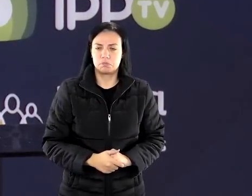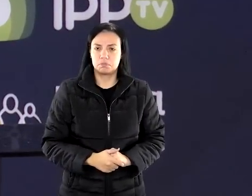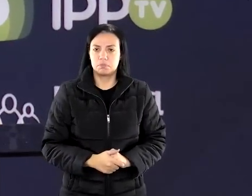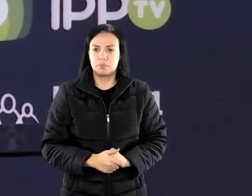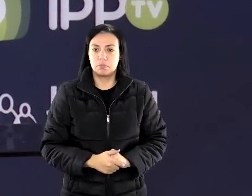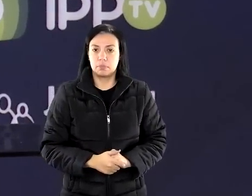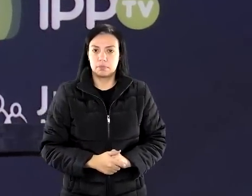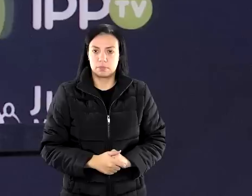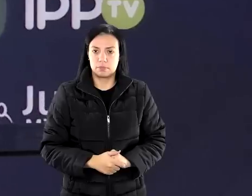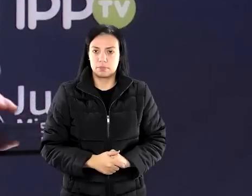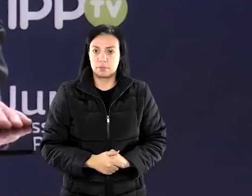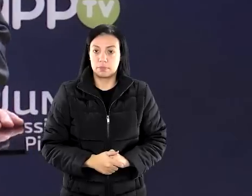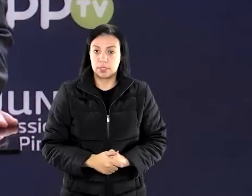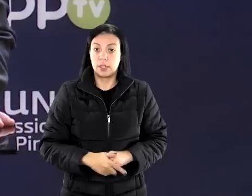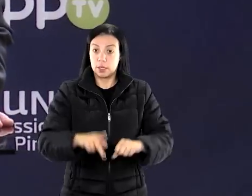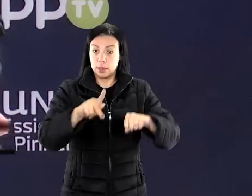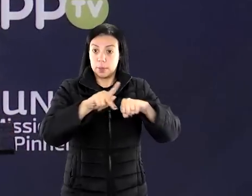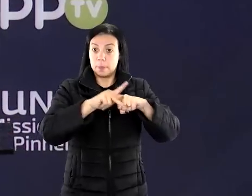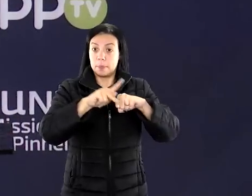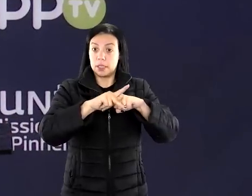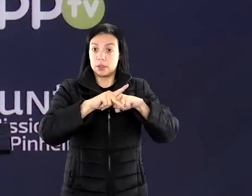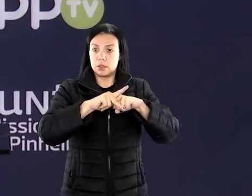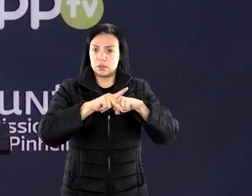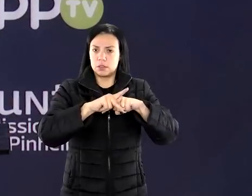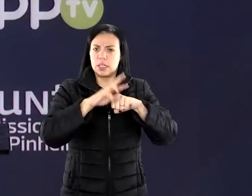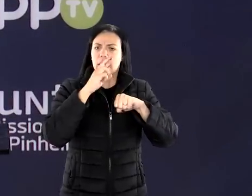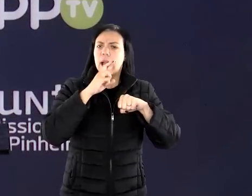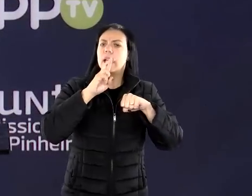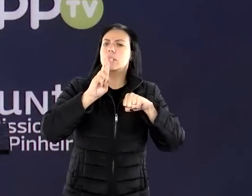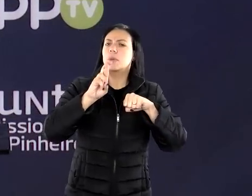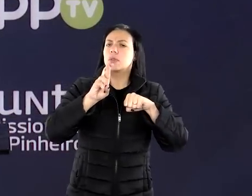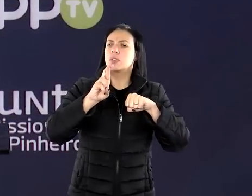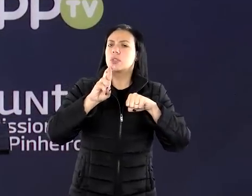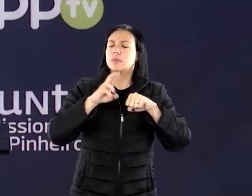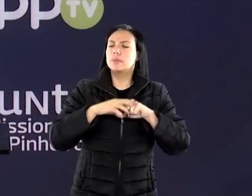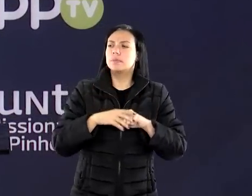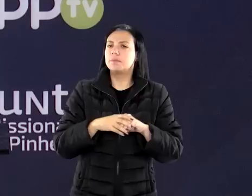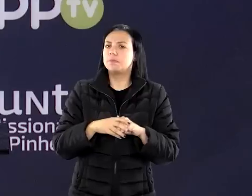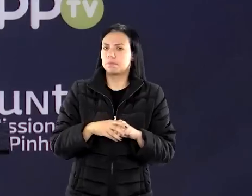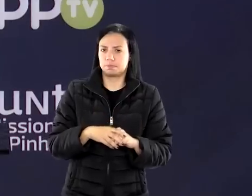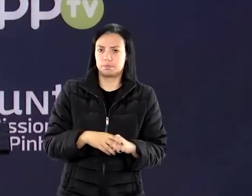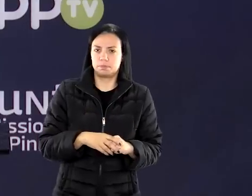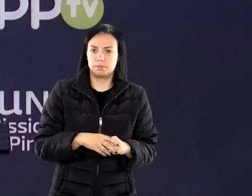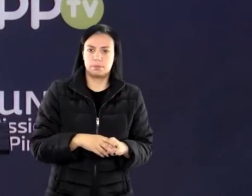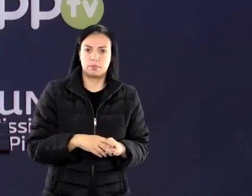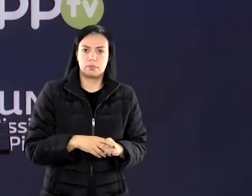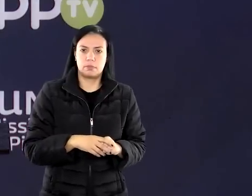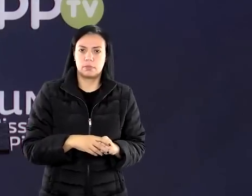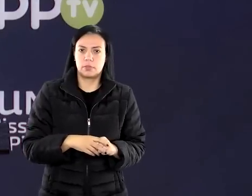E Pedro responde no versículo 16. Vamos ler juntos?